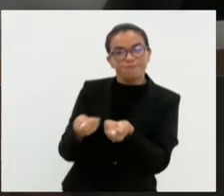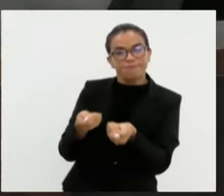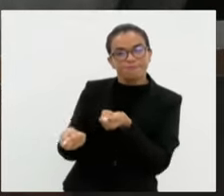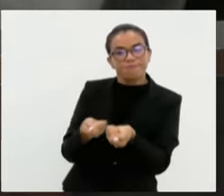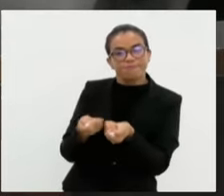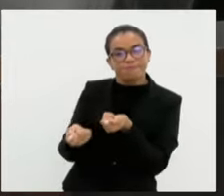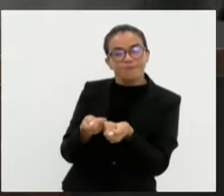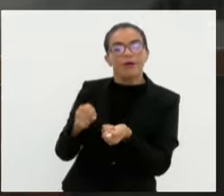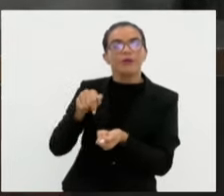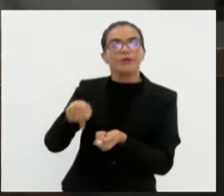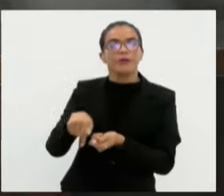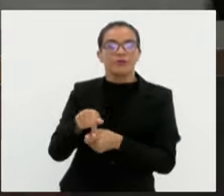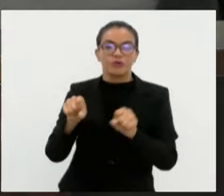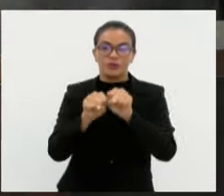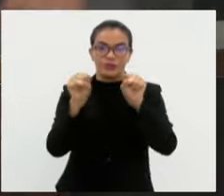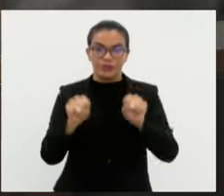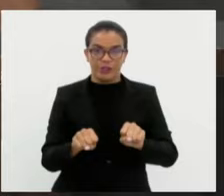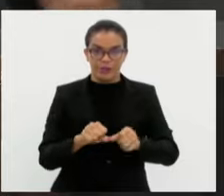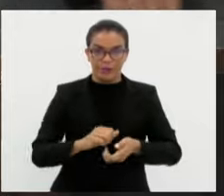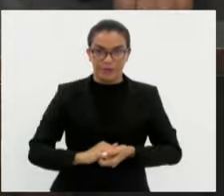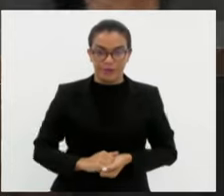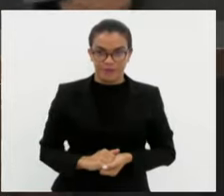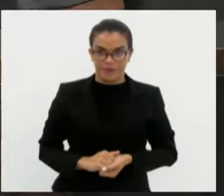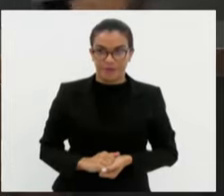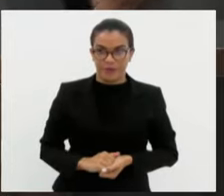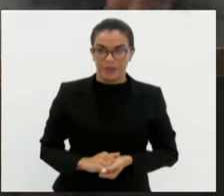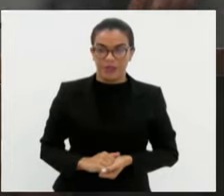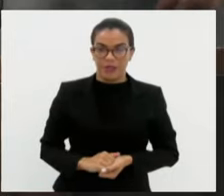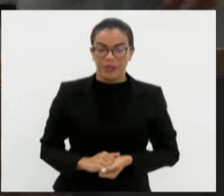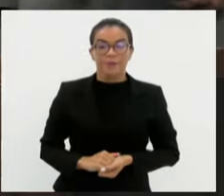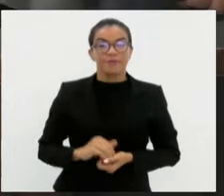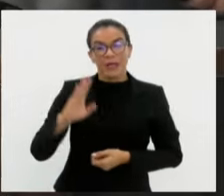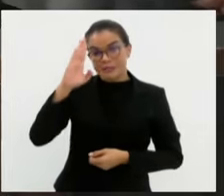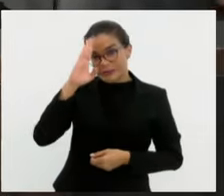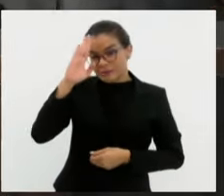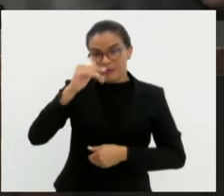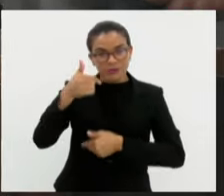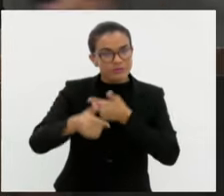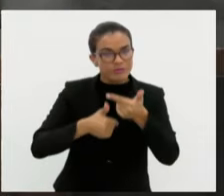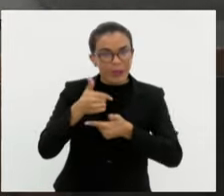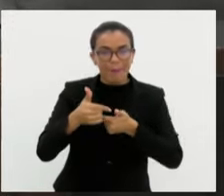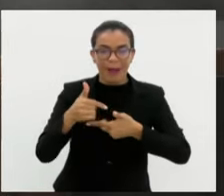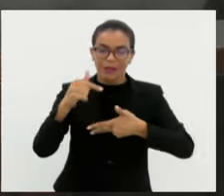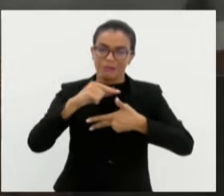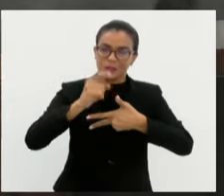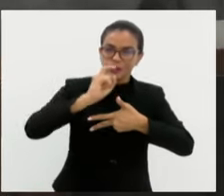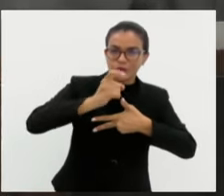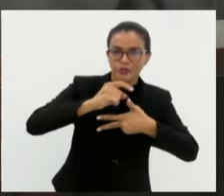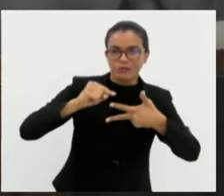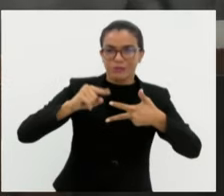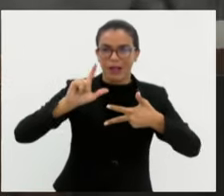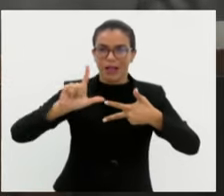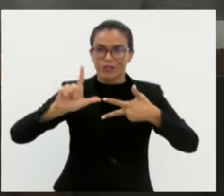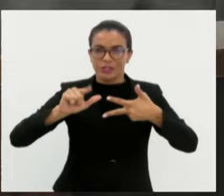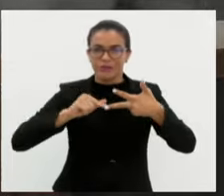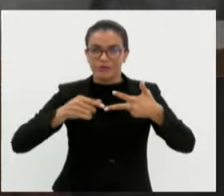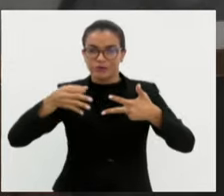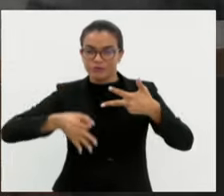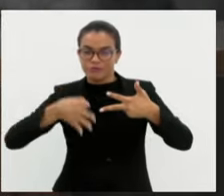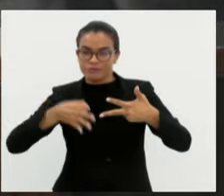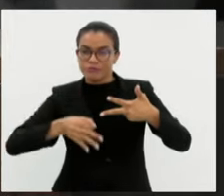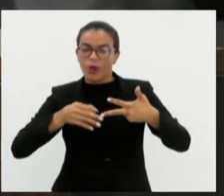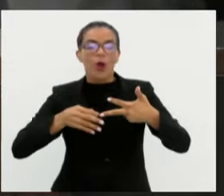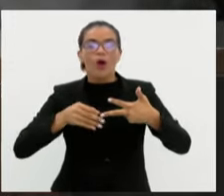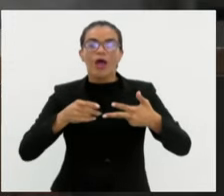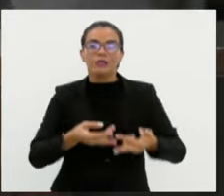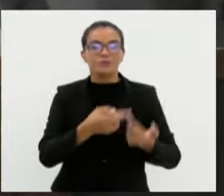contrapesos por meio desse sistema. As principais atividades de cada poder ficam sujeitas ao